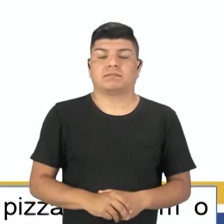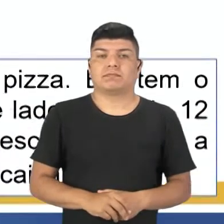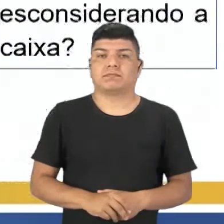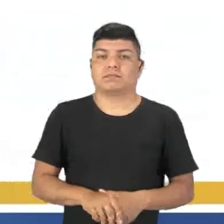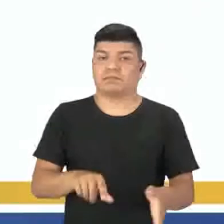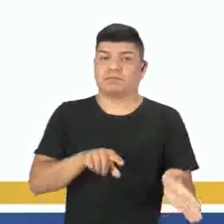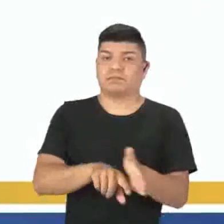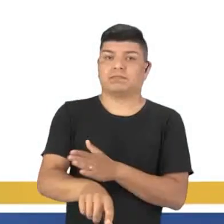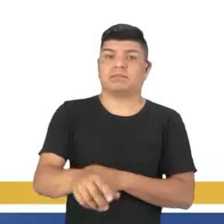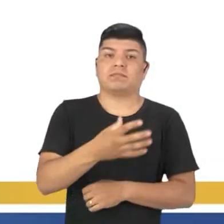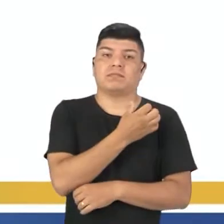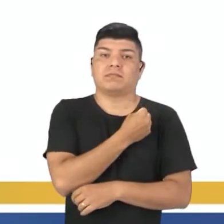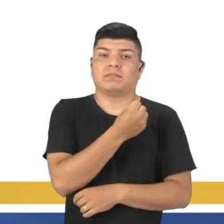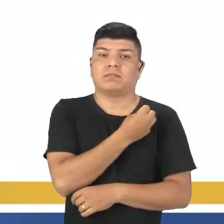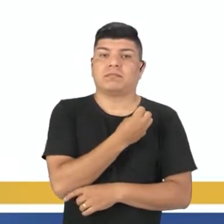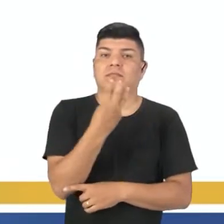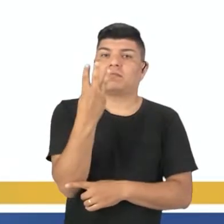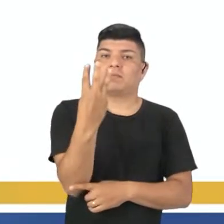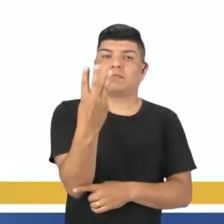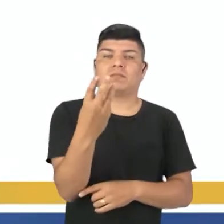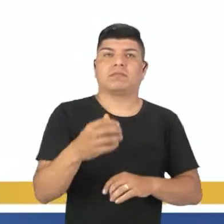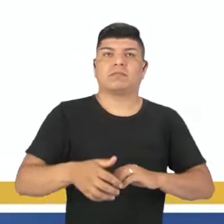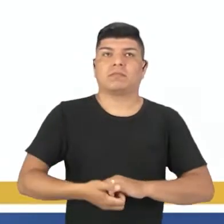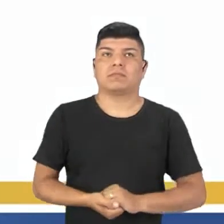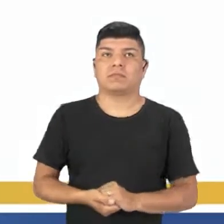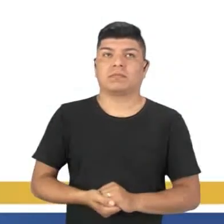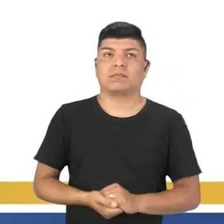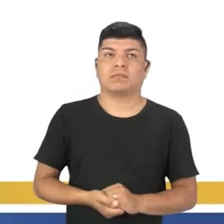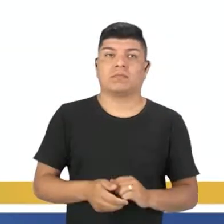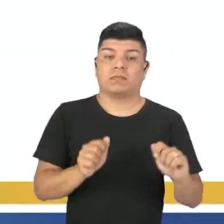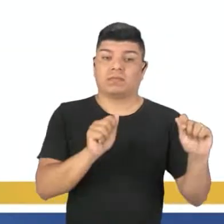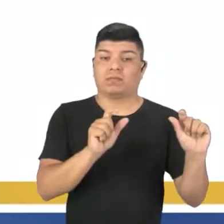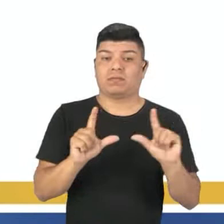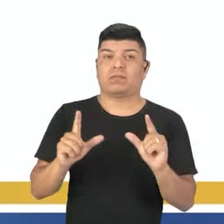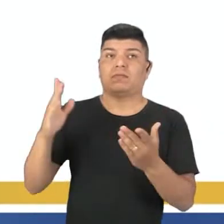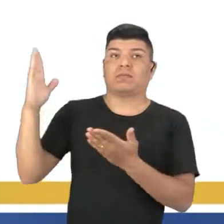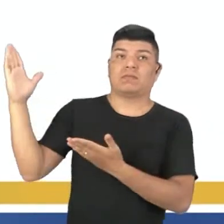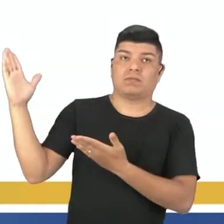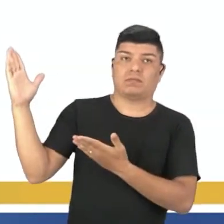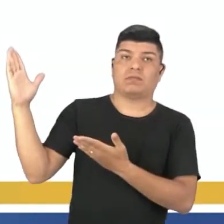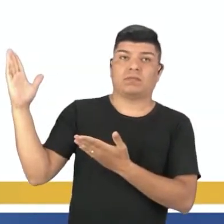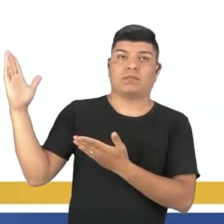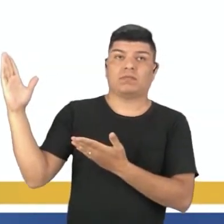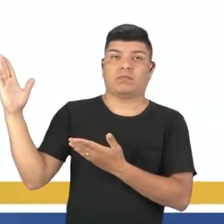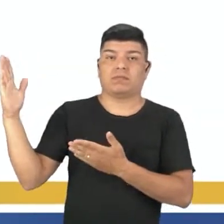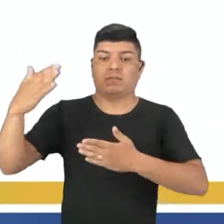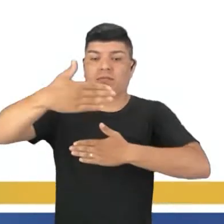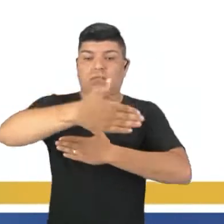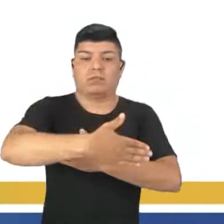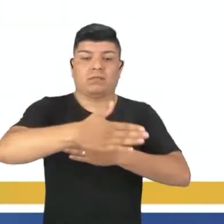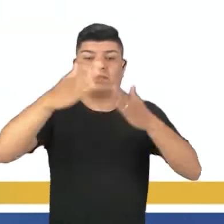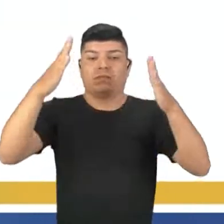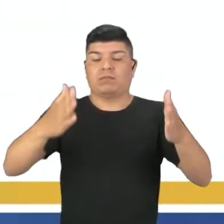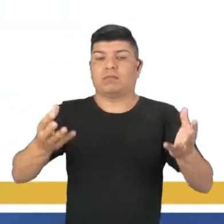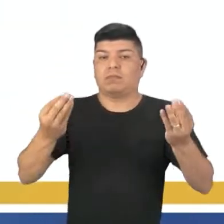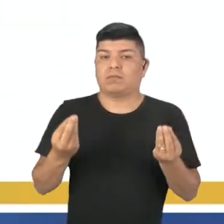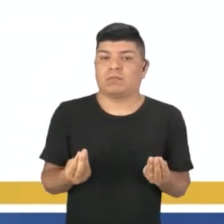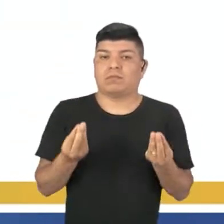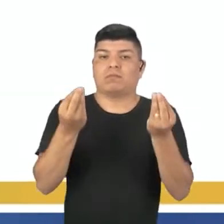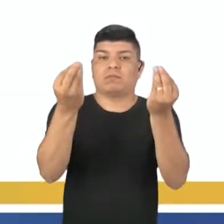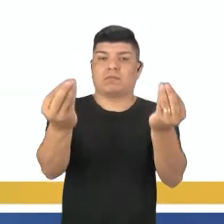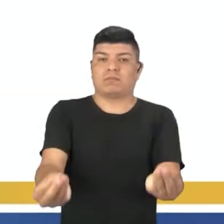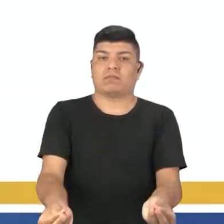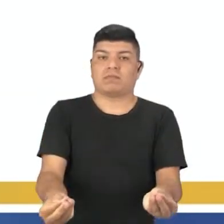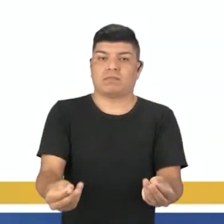Vamos, então, para o problema de número 3. Abaixo nós temos a imagem aí de uma caixa usada para entregar pizza, né? Quem já